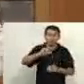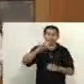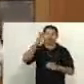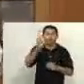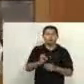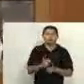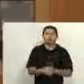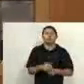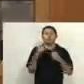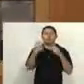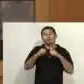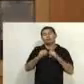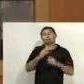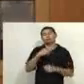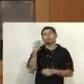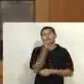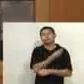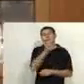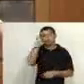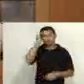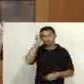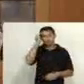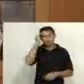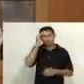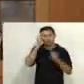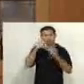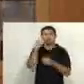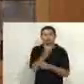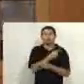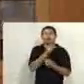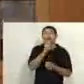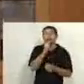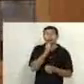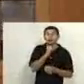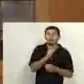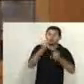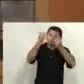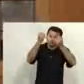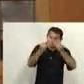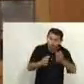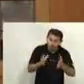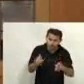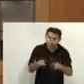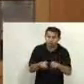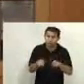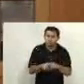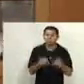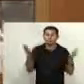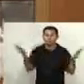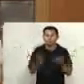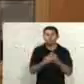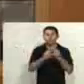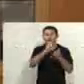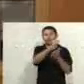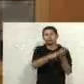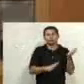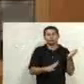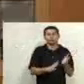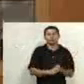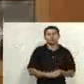tá? E isso depende muito da nossa interpretação, né? A gente vai ainda trabalhar com isso agora no